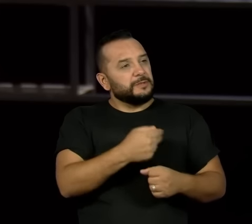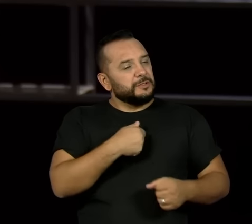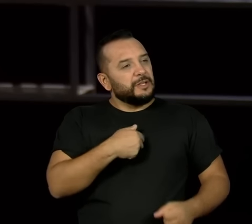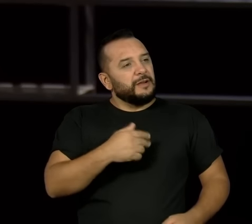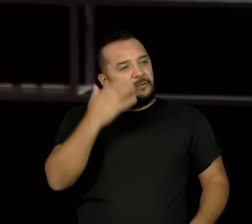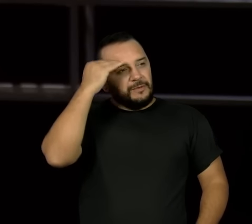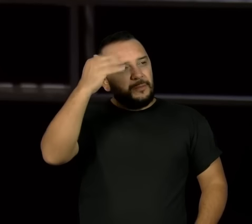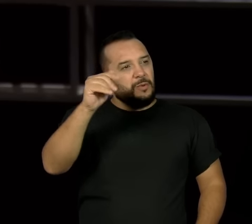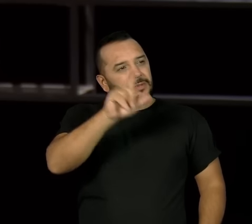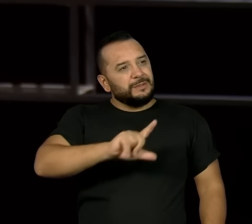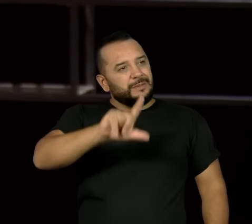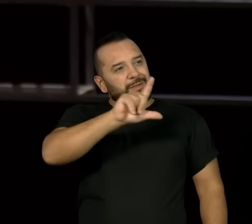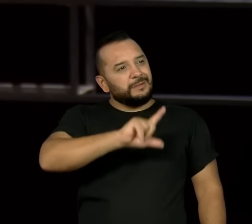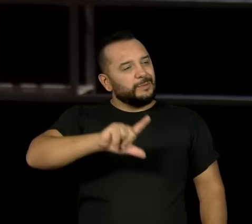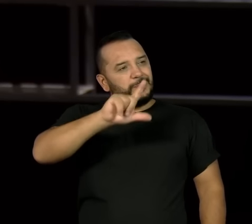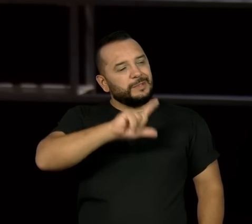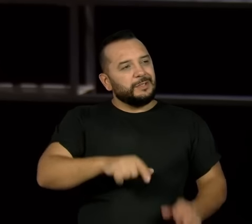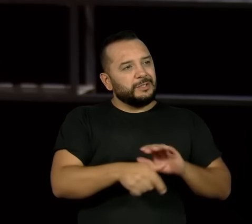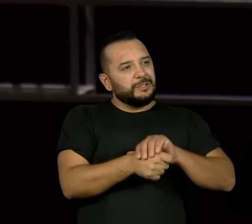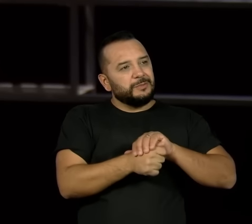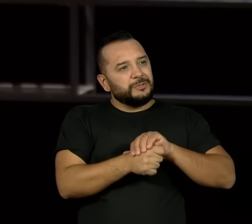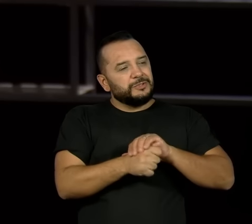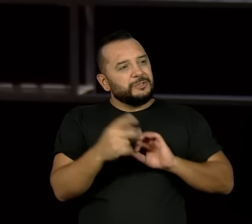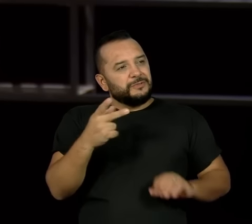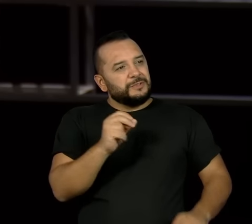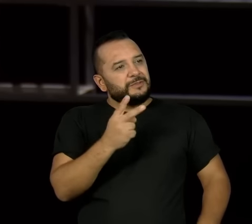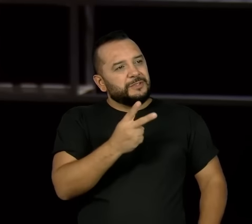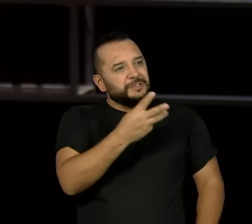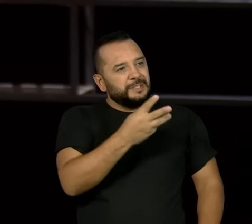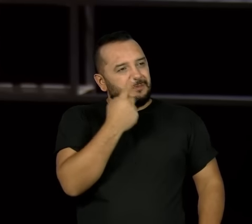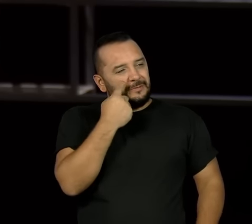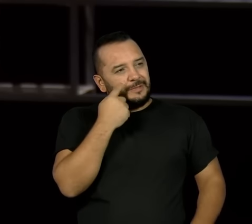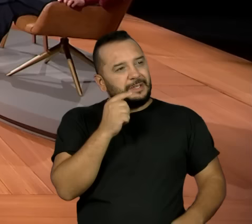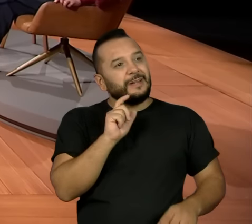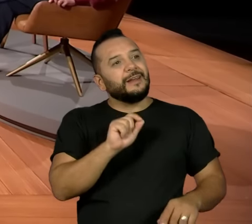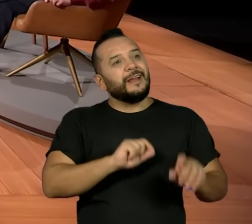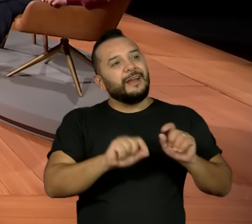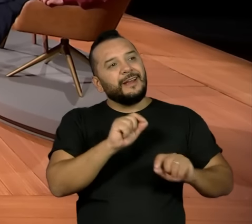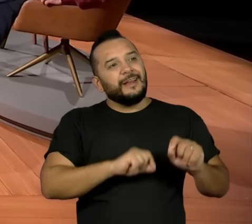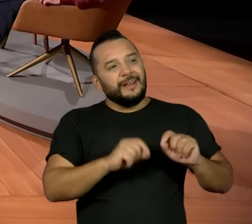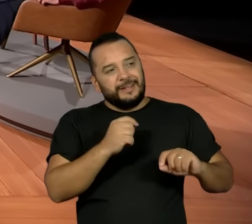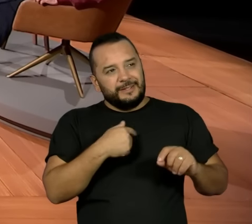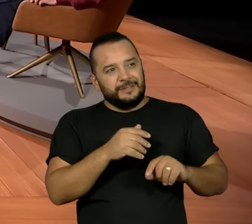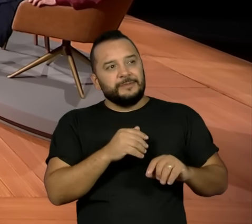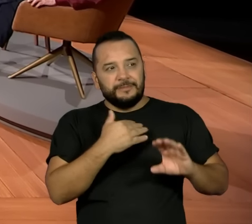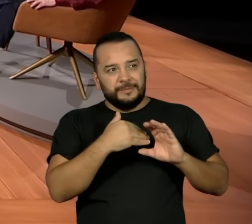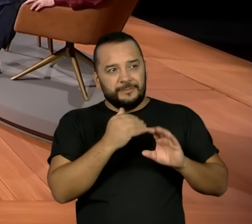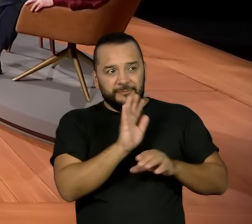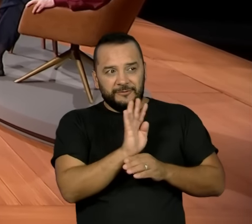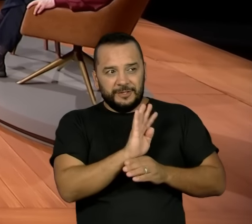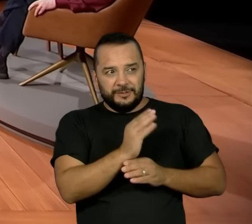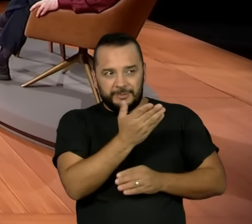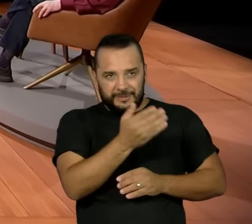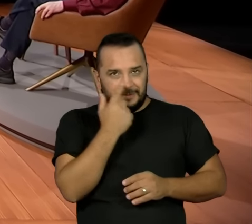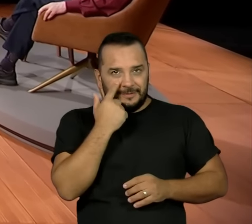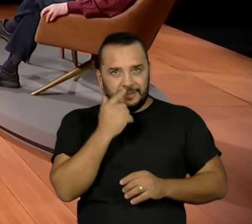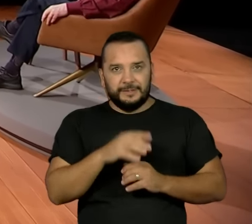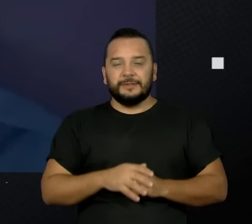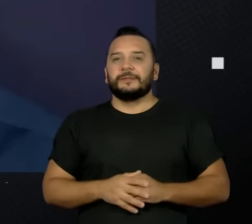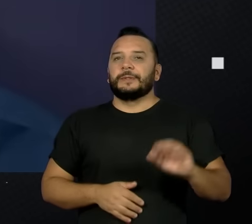Jabuti de 2023, né? E olha só quem te mandou uma mensagem a respeito disso. Opa! Oi, Pedro, tudo